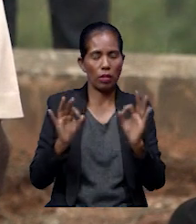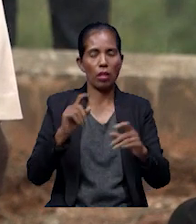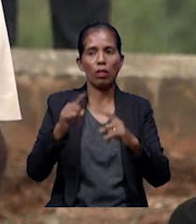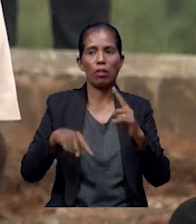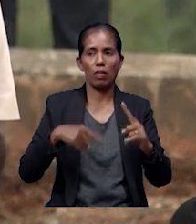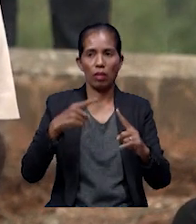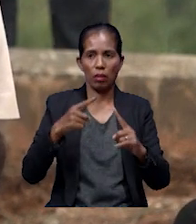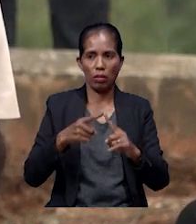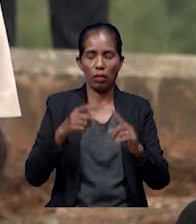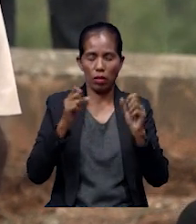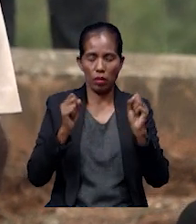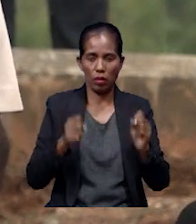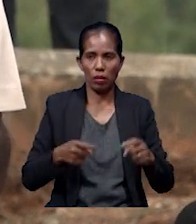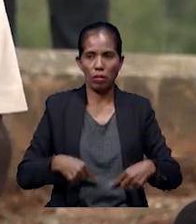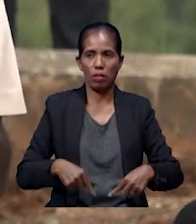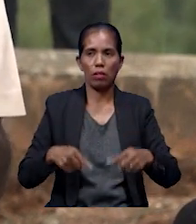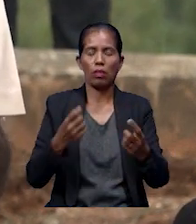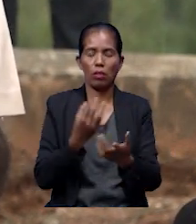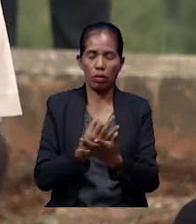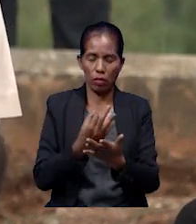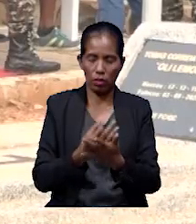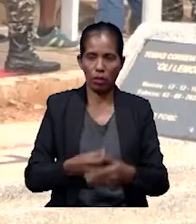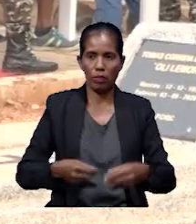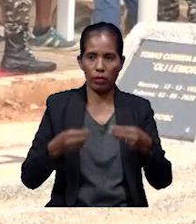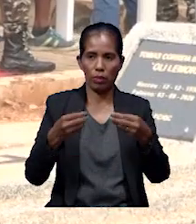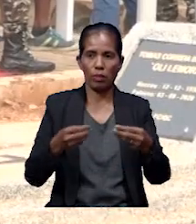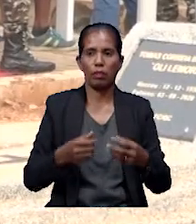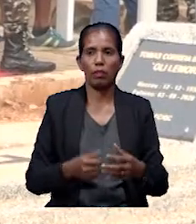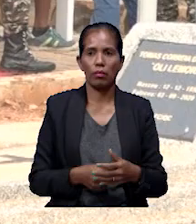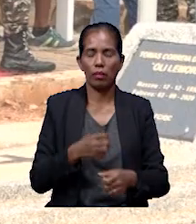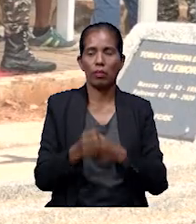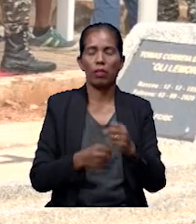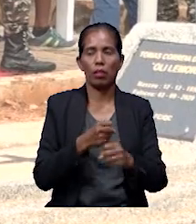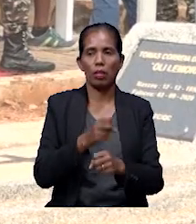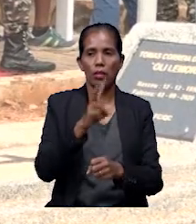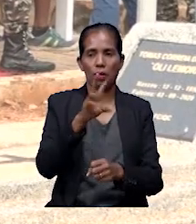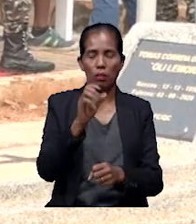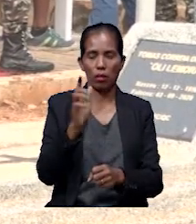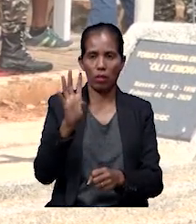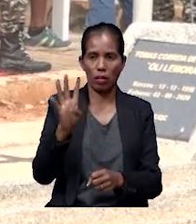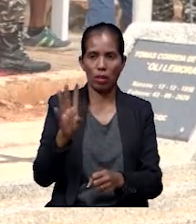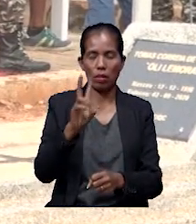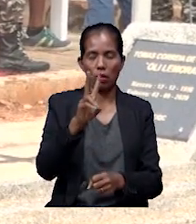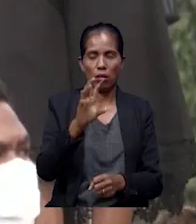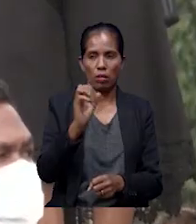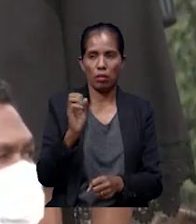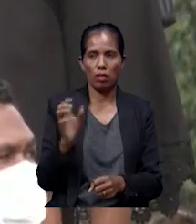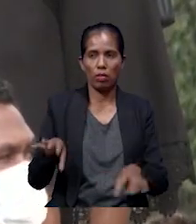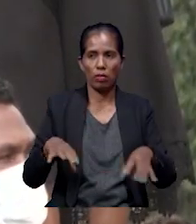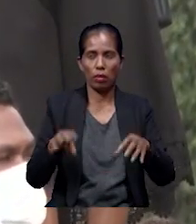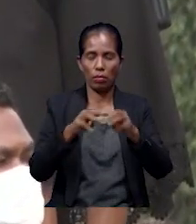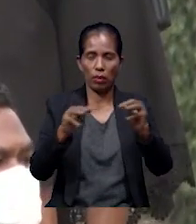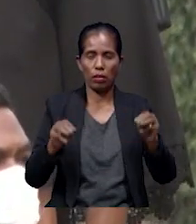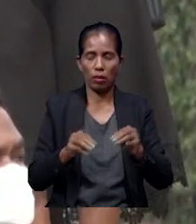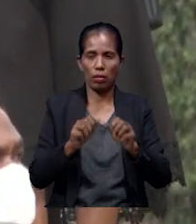wanhira requere ona pensão de sobrevivência. E a Tine Ring Rua Ha, to a Tine Ring Rua Lima, saudoso de serviço e a Ministério